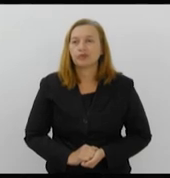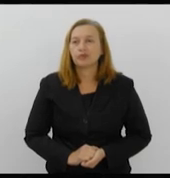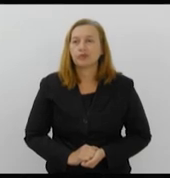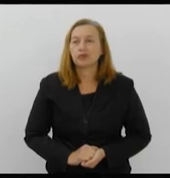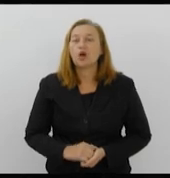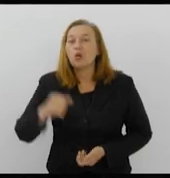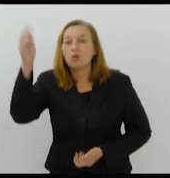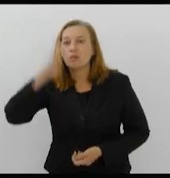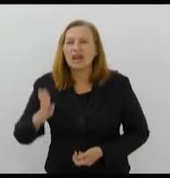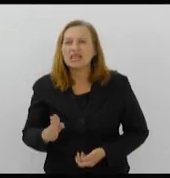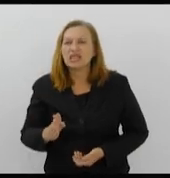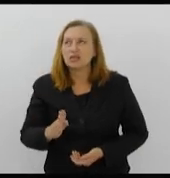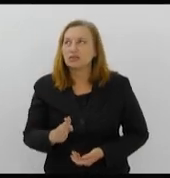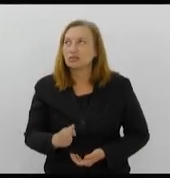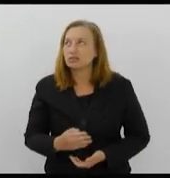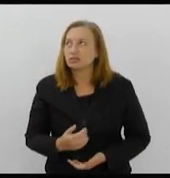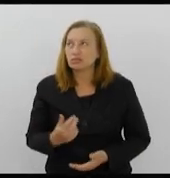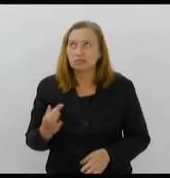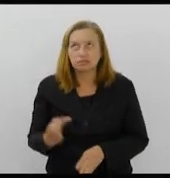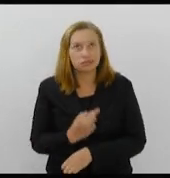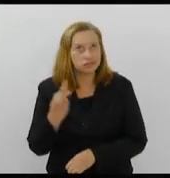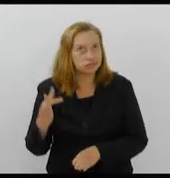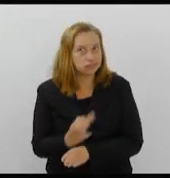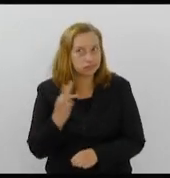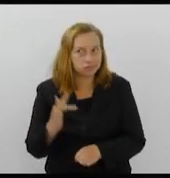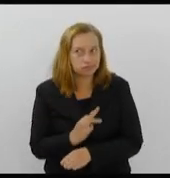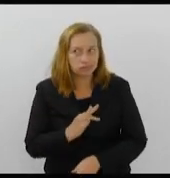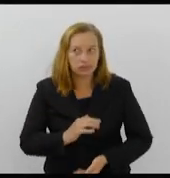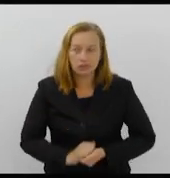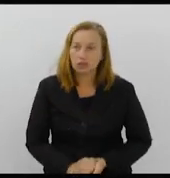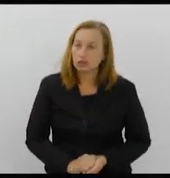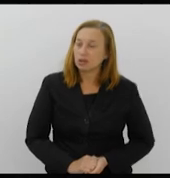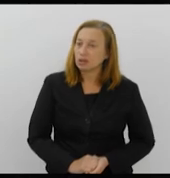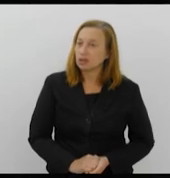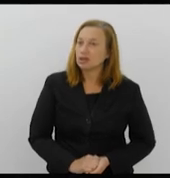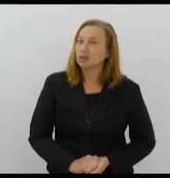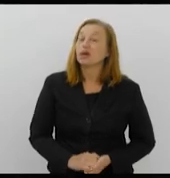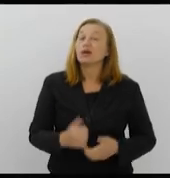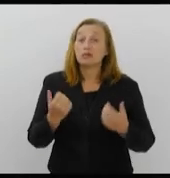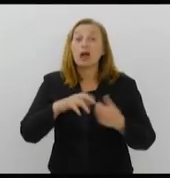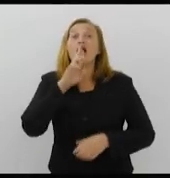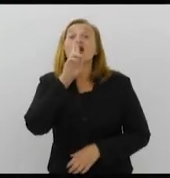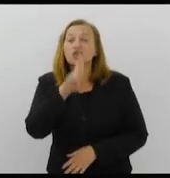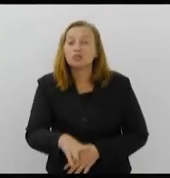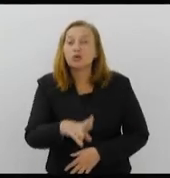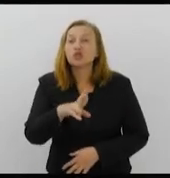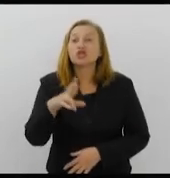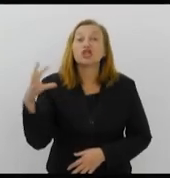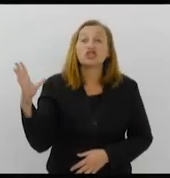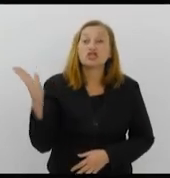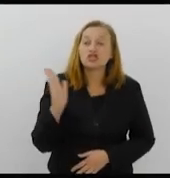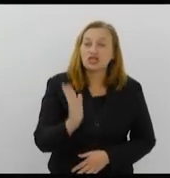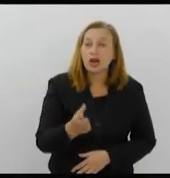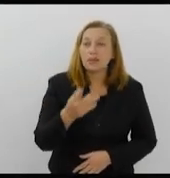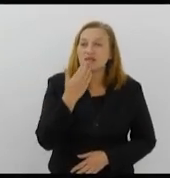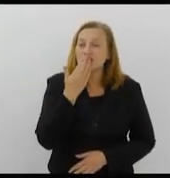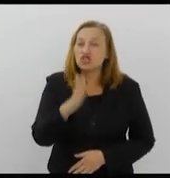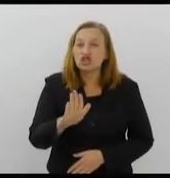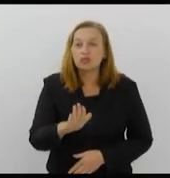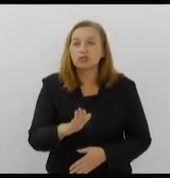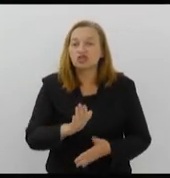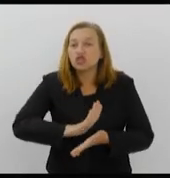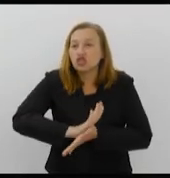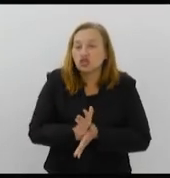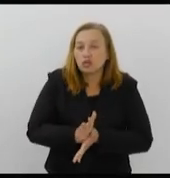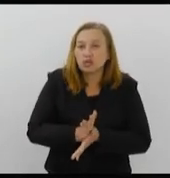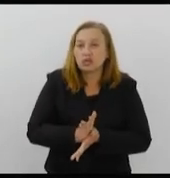O Brasil já não suporta mais isso. A gente tem que dar uma resposta, um basta, a esse tipo de destruição,